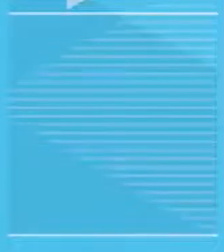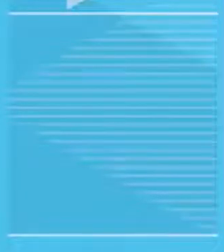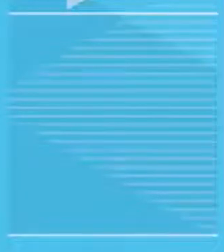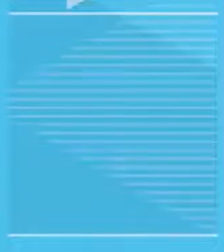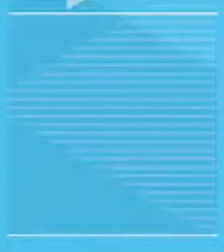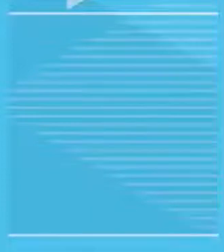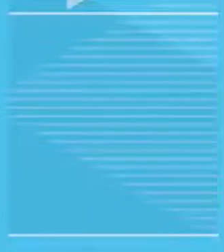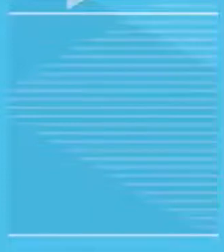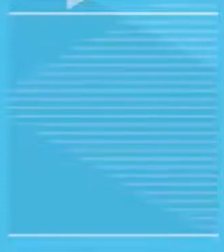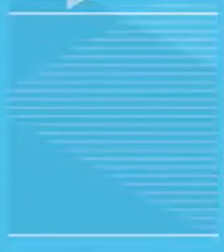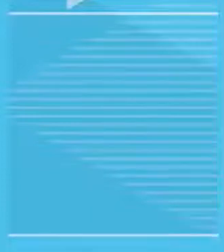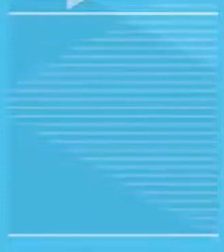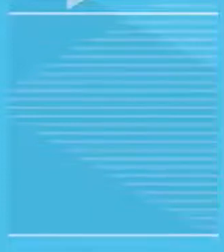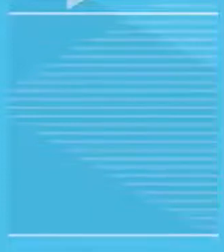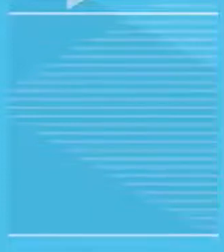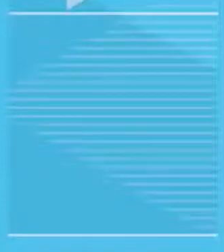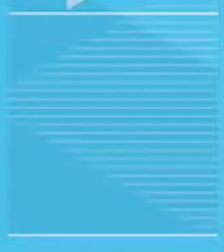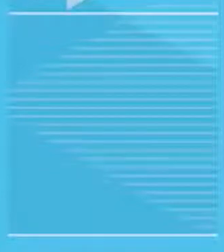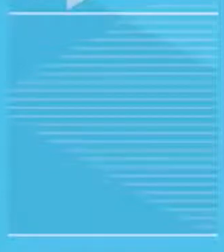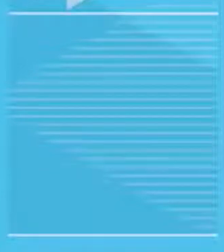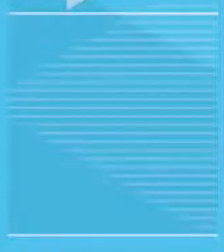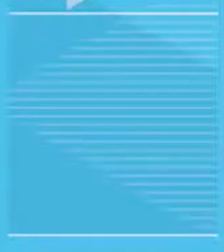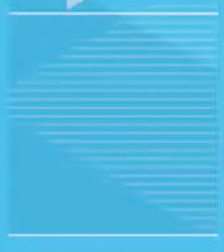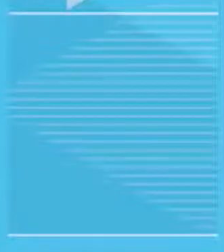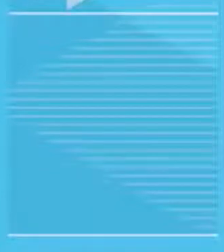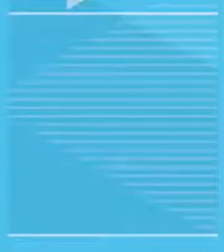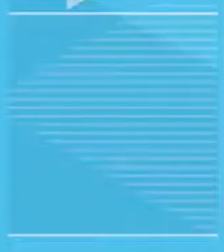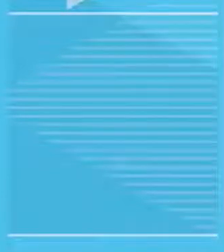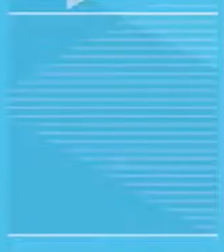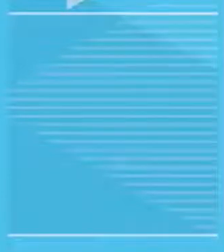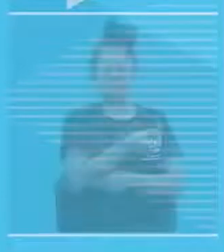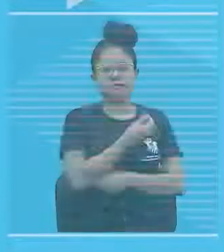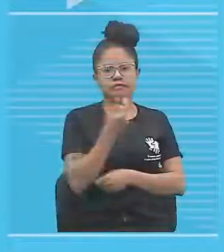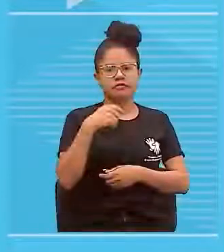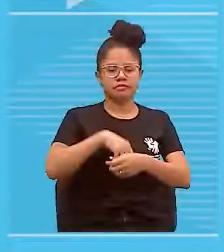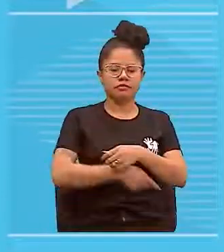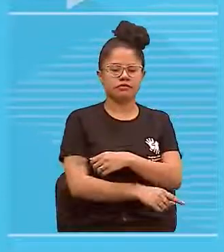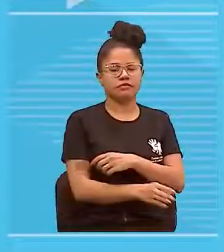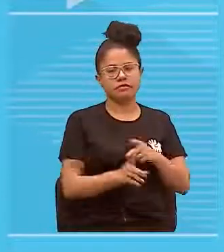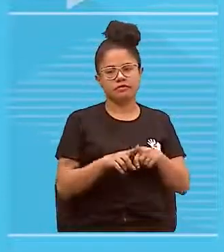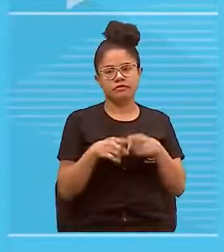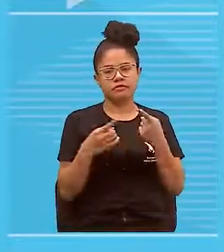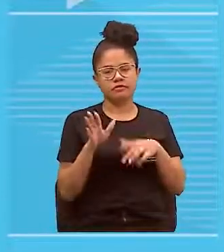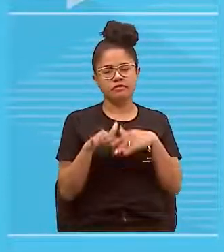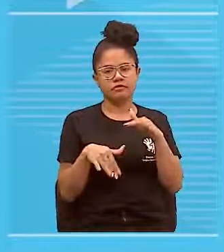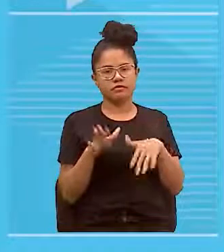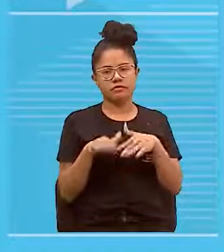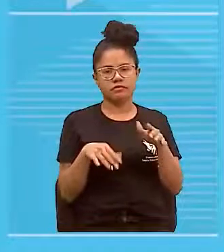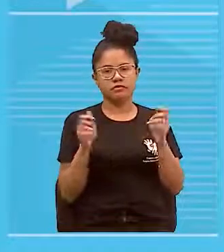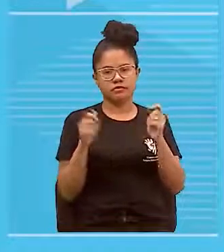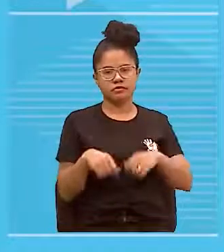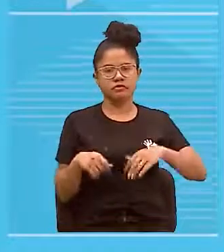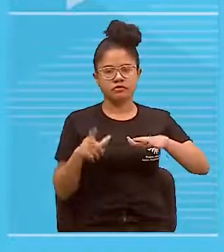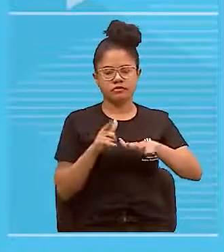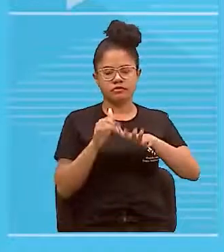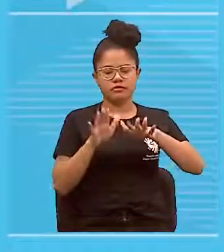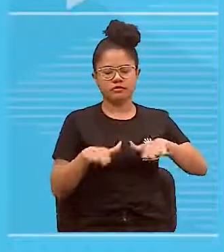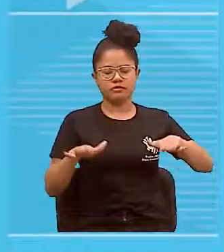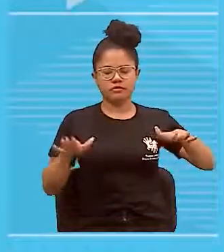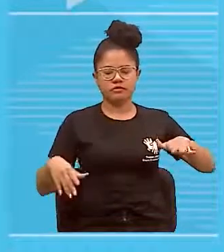os golfinhos, eles vivem a uma certa profundidade, mas vez ou outra eles têm que subir. Abrem o opérculo lá